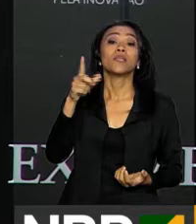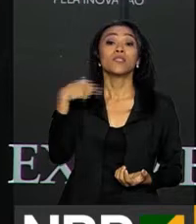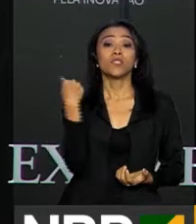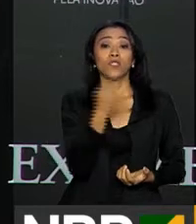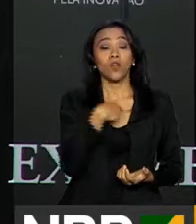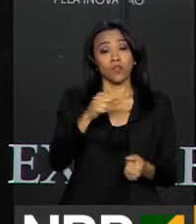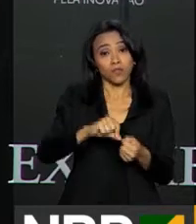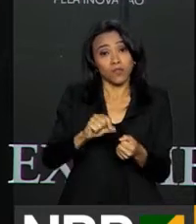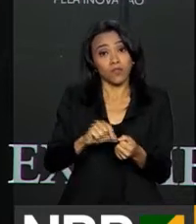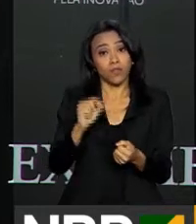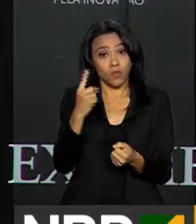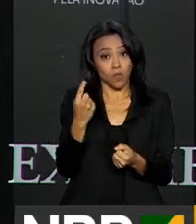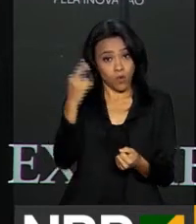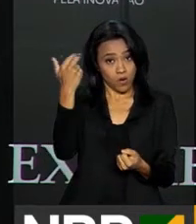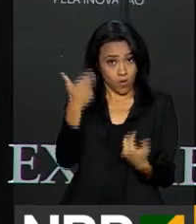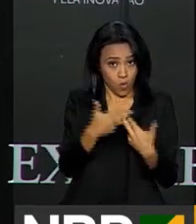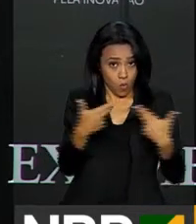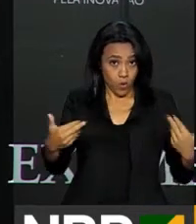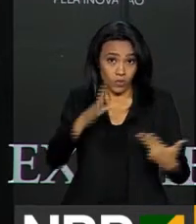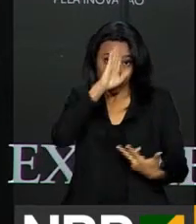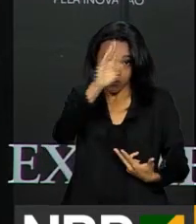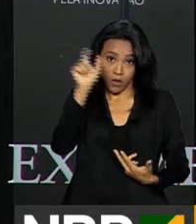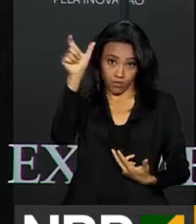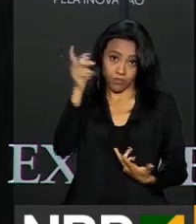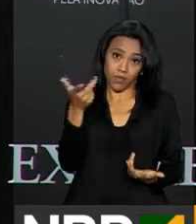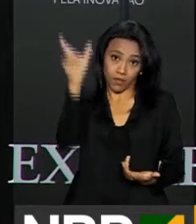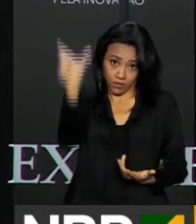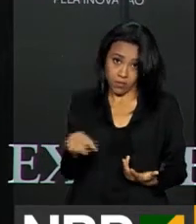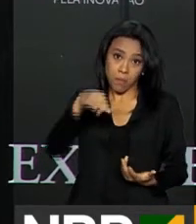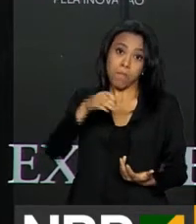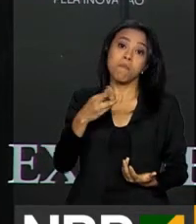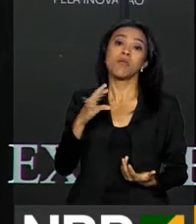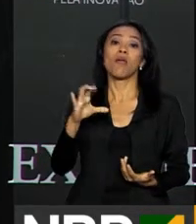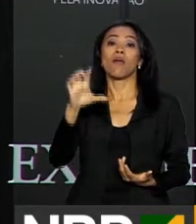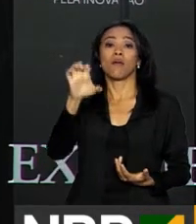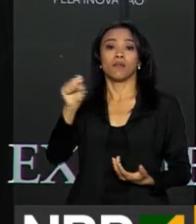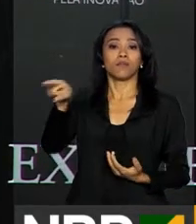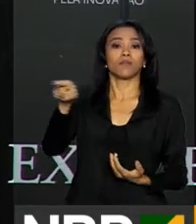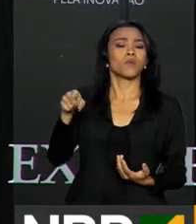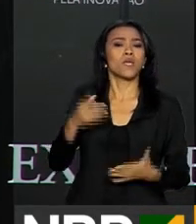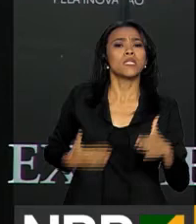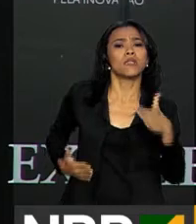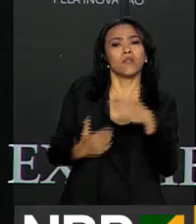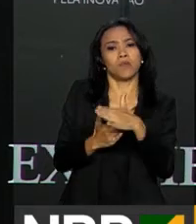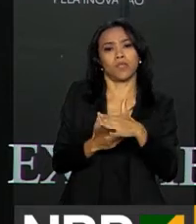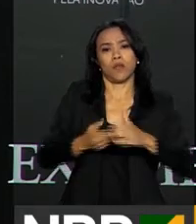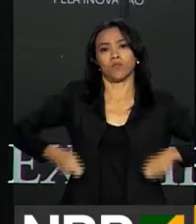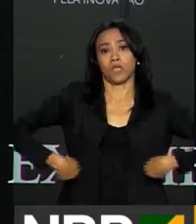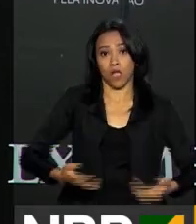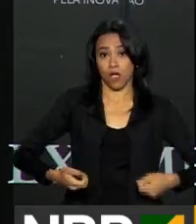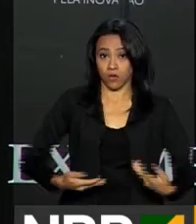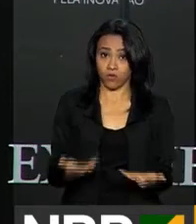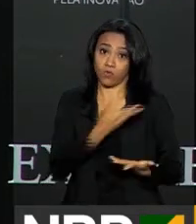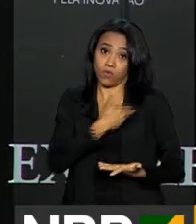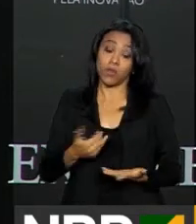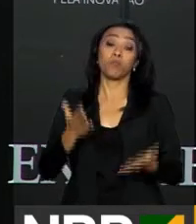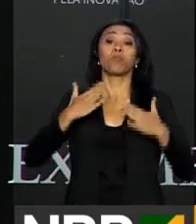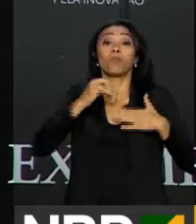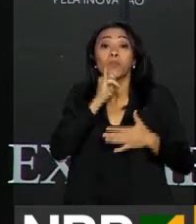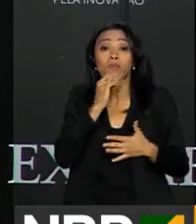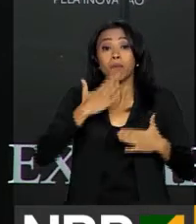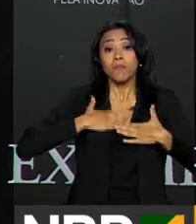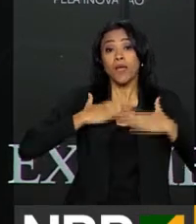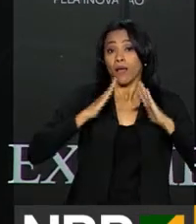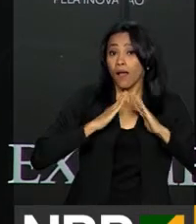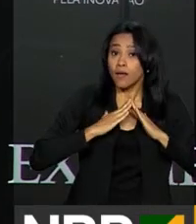coisas mais triviais que se possa imaginar, ou seja, estabelecer um teto para os gastos públicos. Na minha casa, eu devo gastar